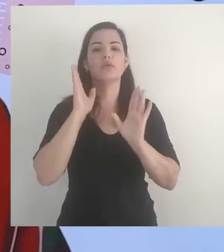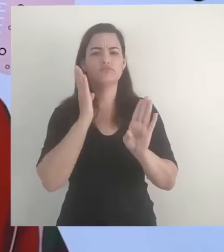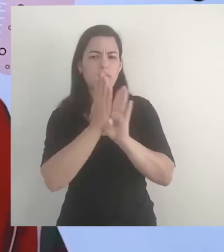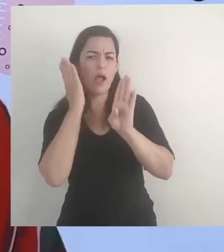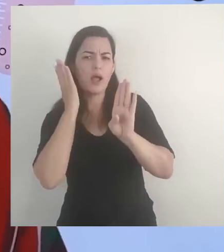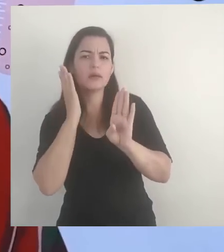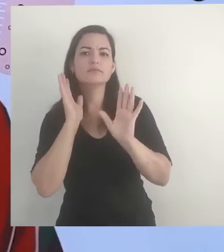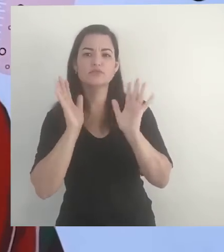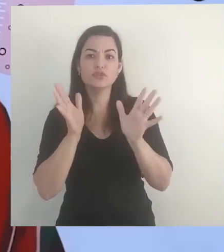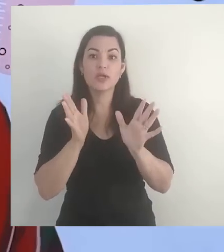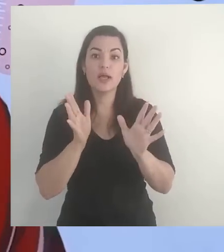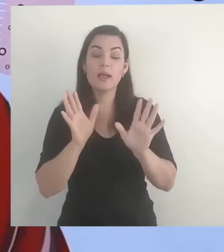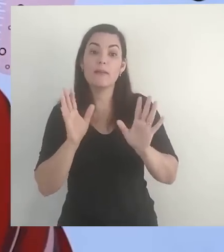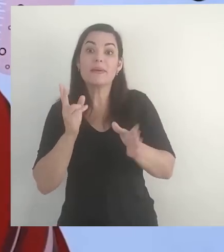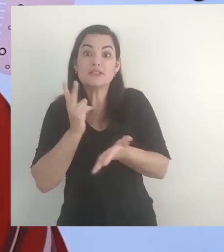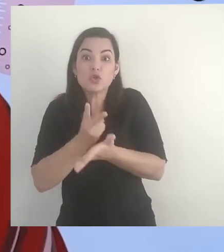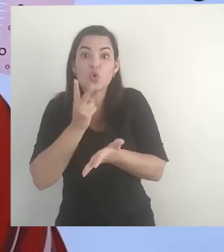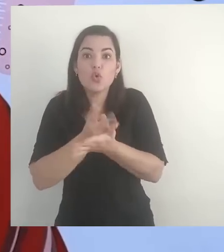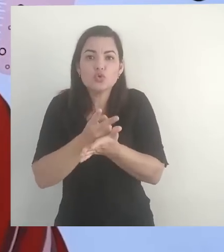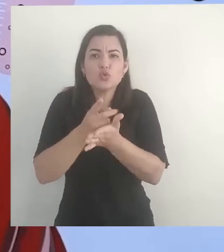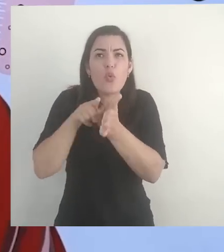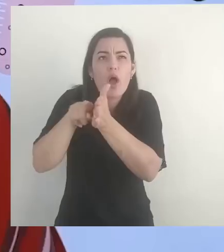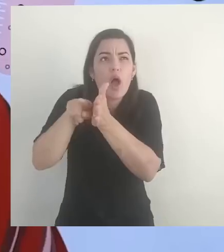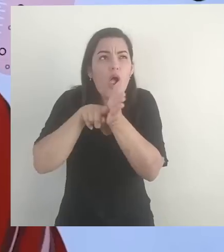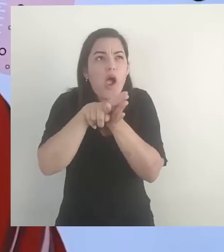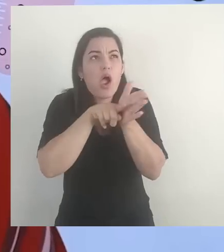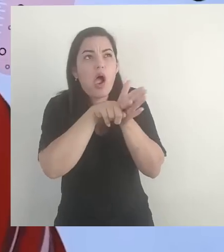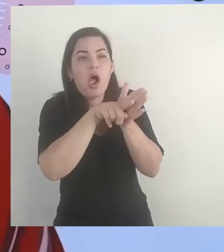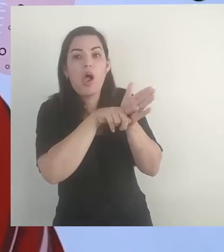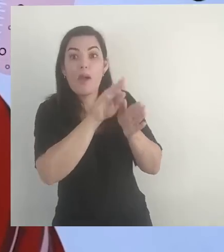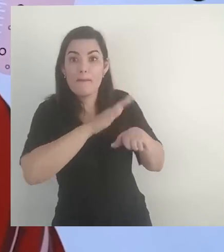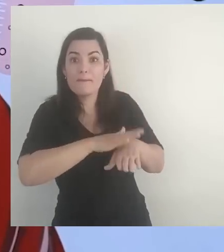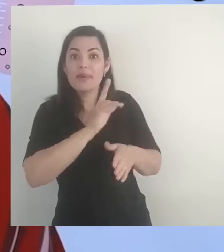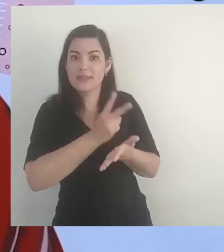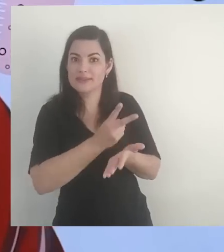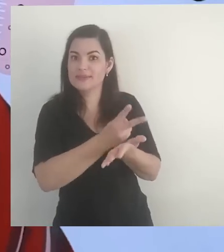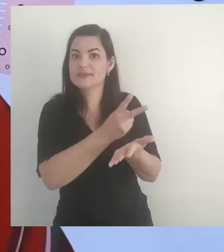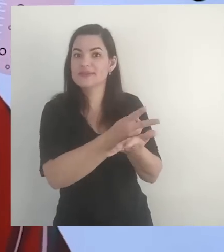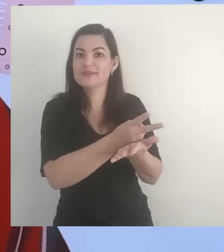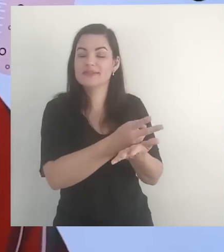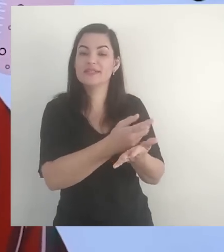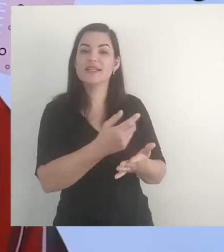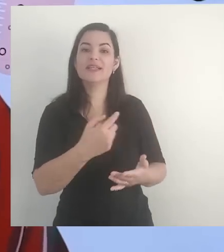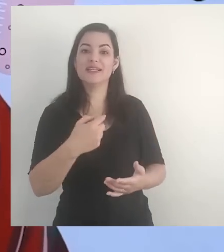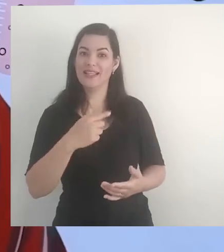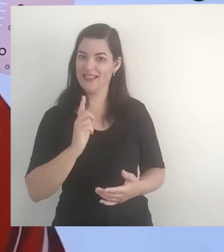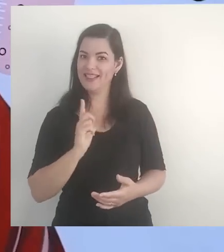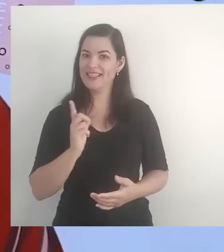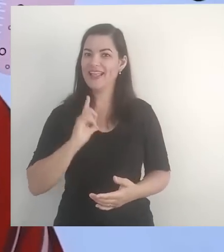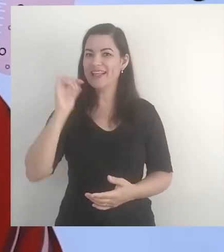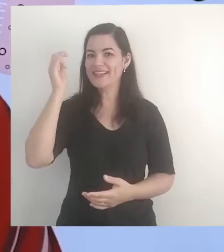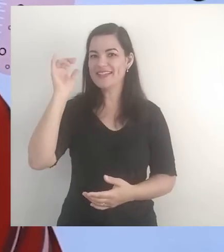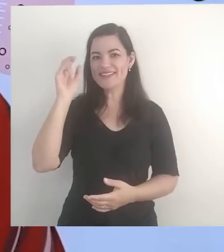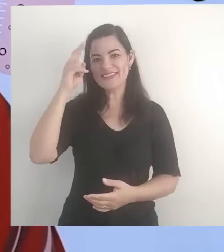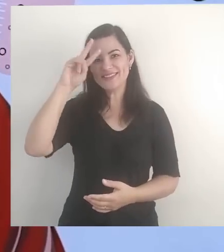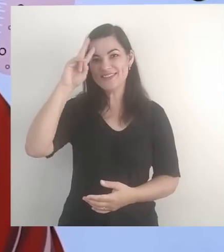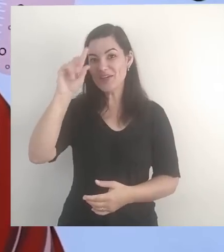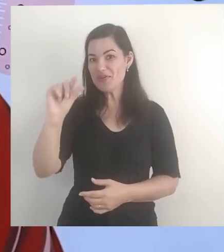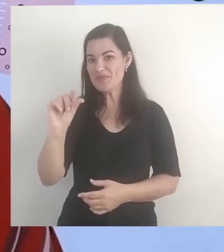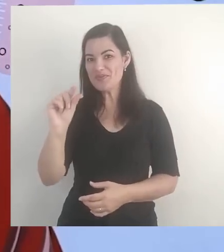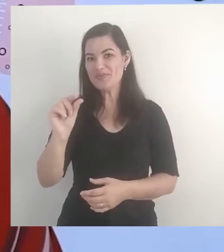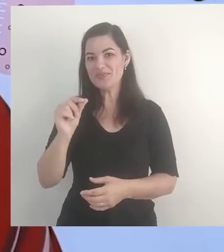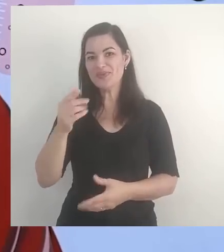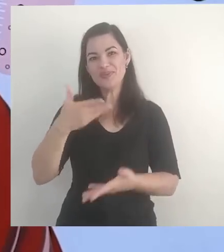Então essa exploração, ela continua acontecendo. E eu tenho um pouco dessa história